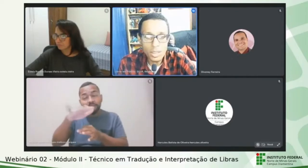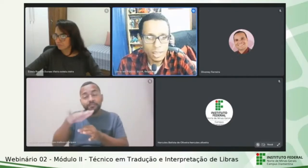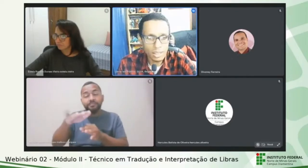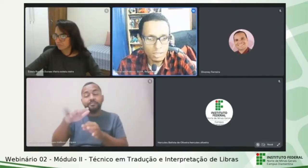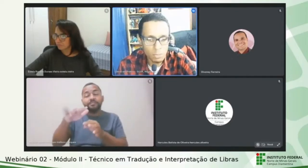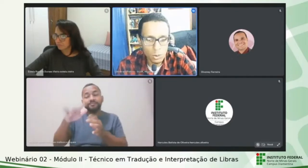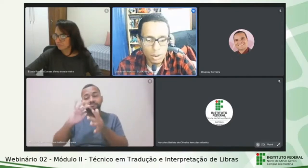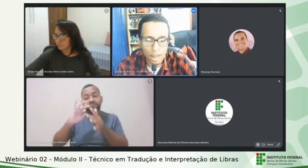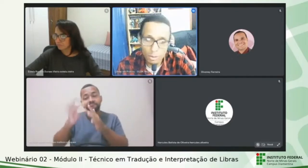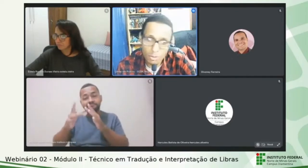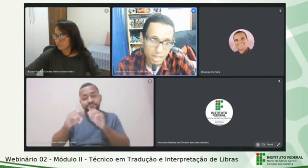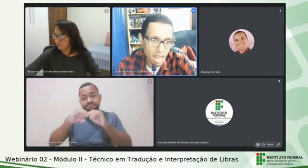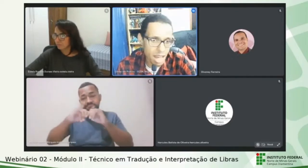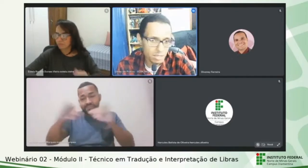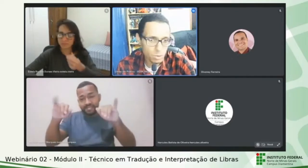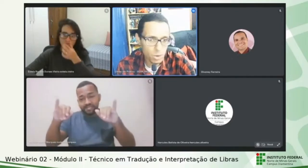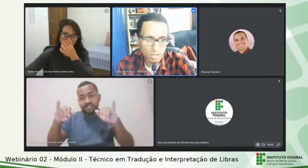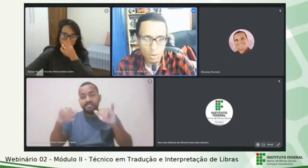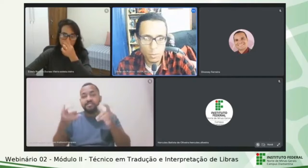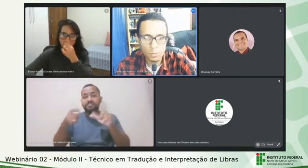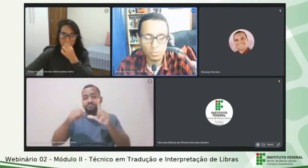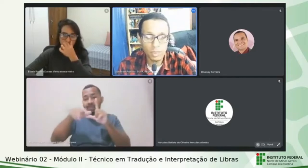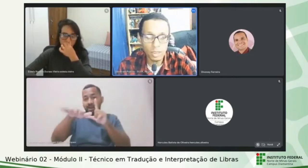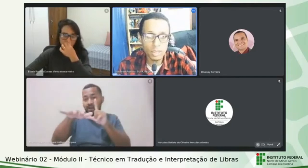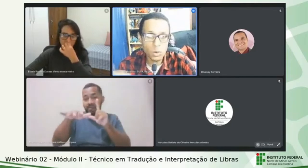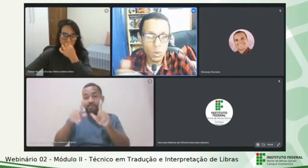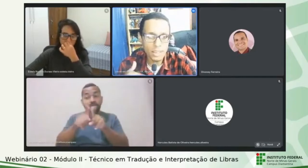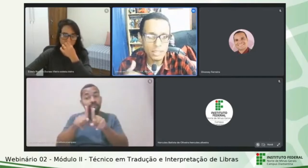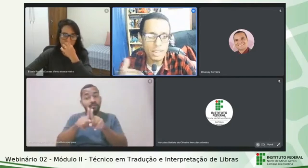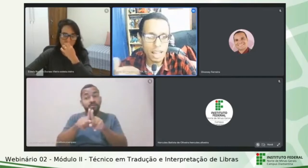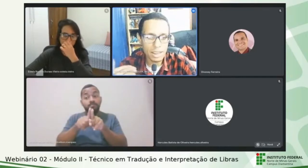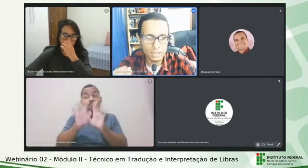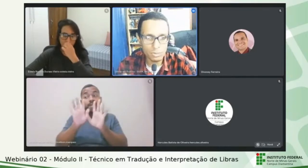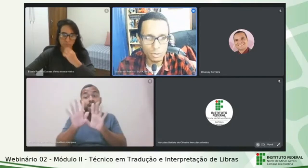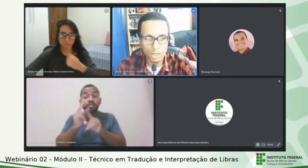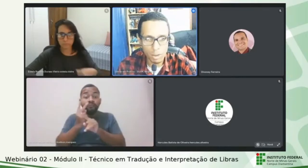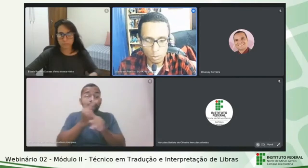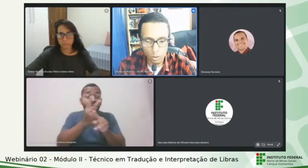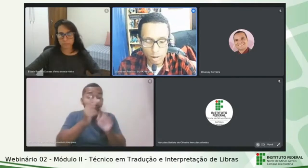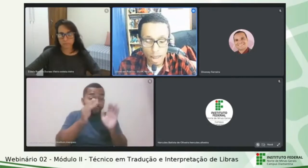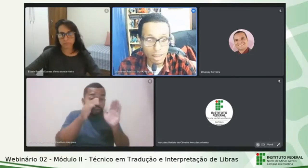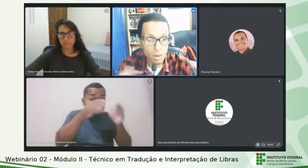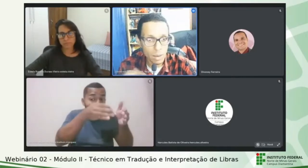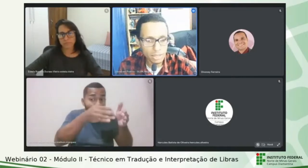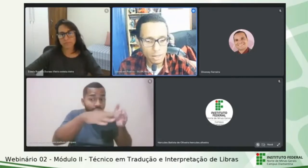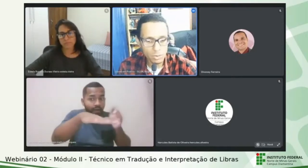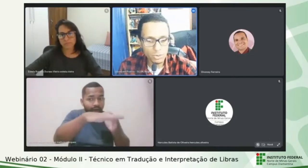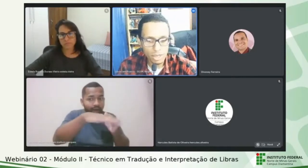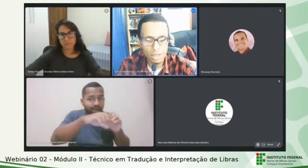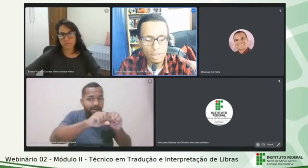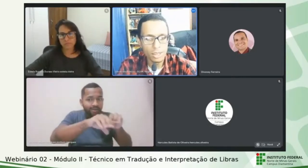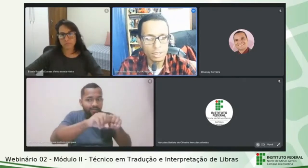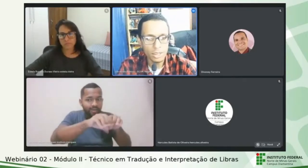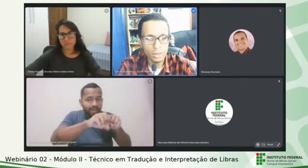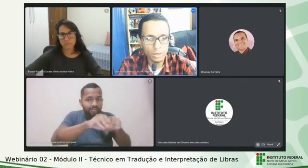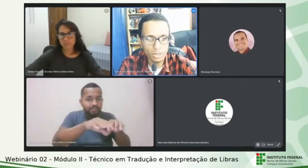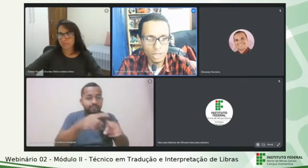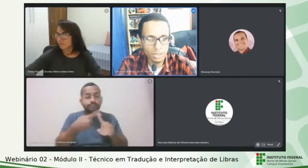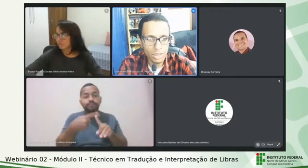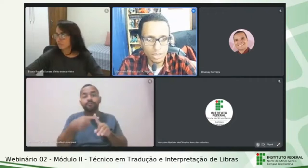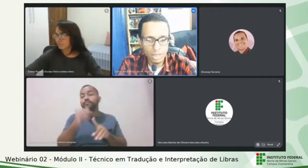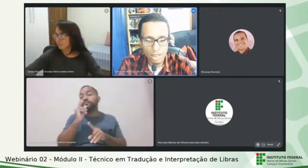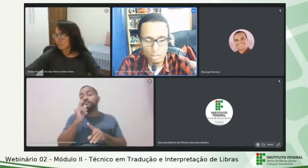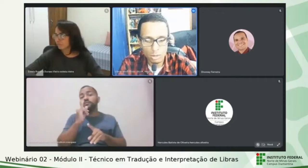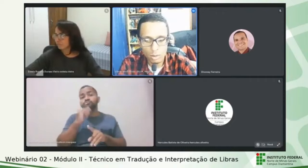o que tem se procurado mais é a área da educação. Então, quais áreas que você vai procurar? Eu ainda não vi, né, não